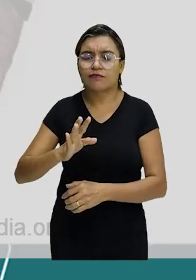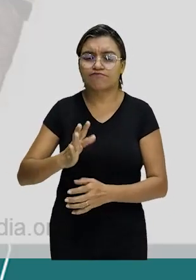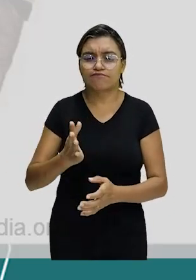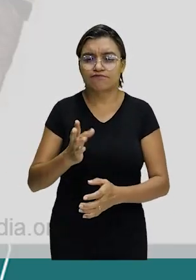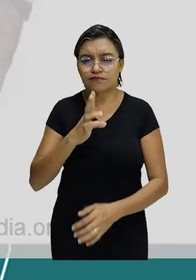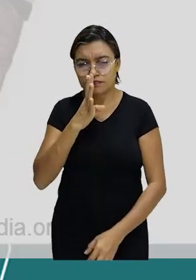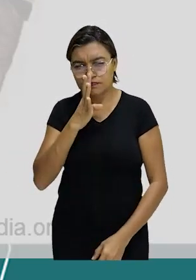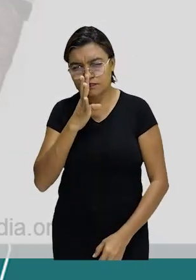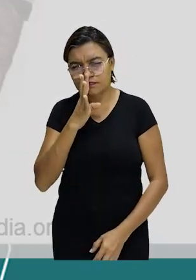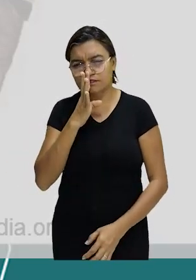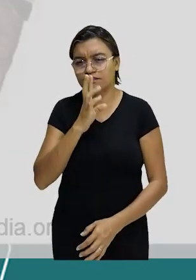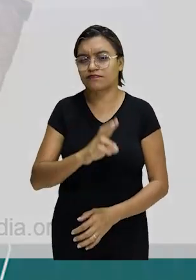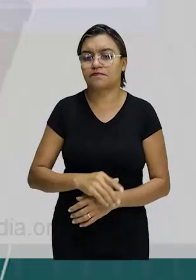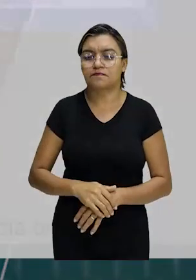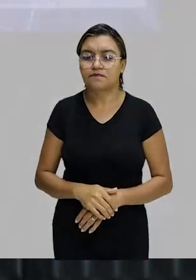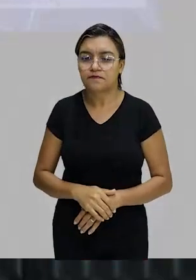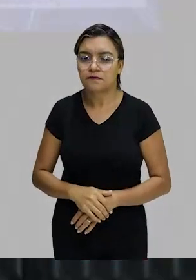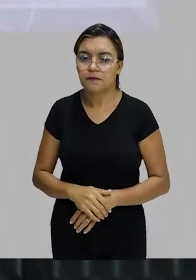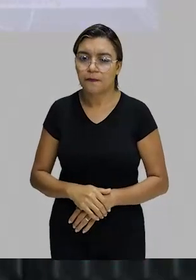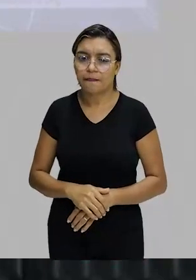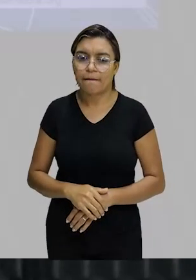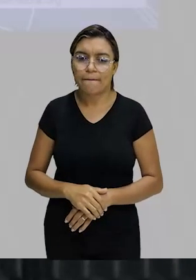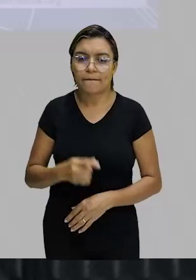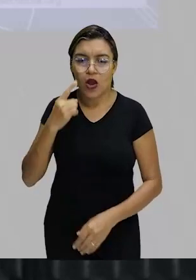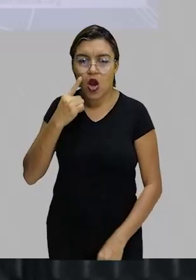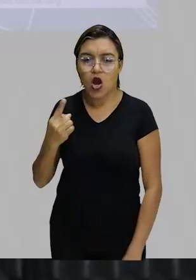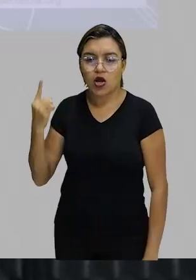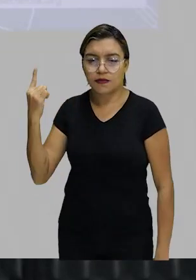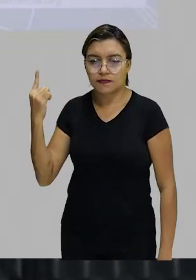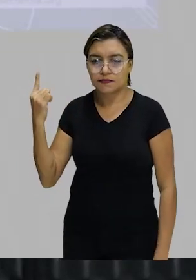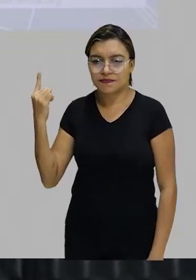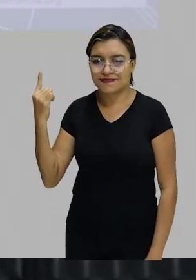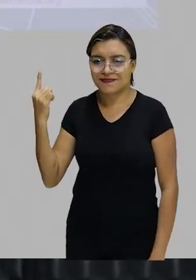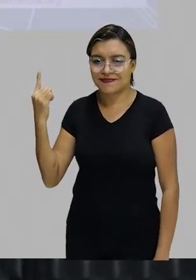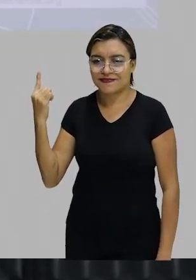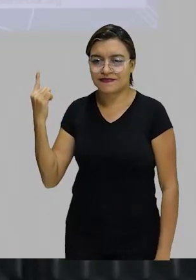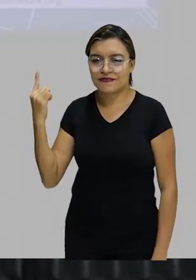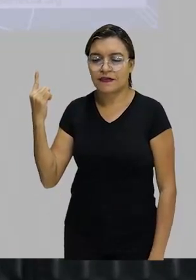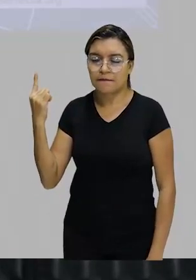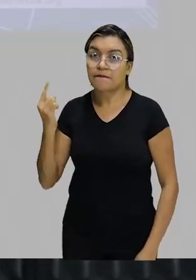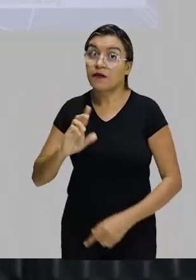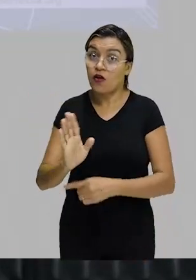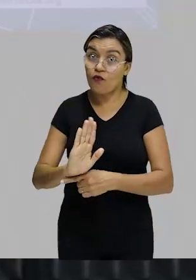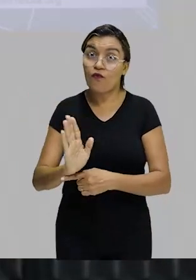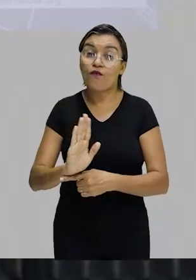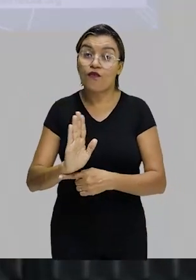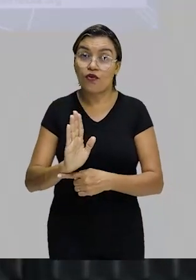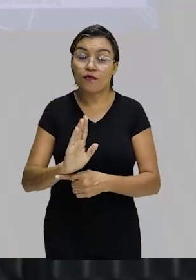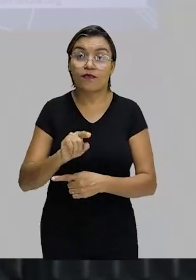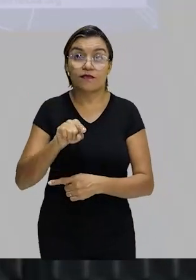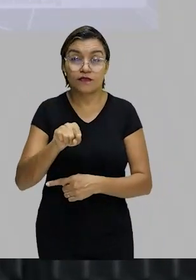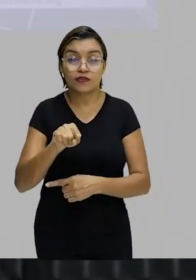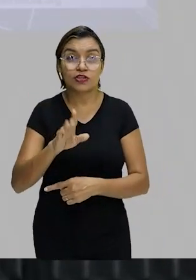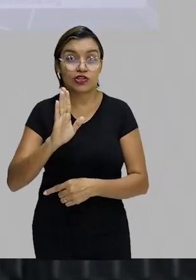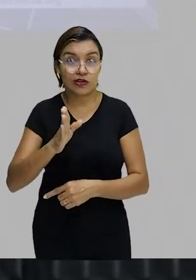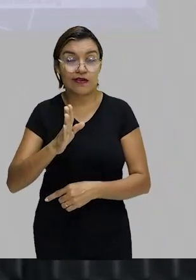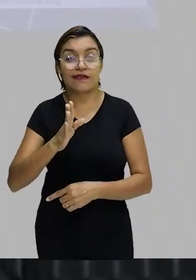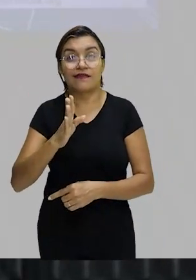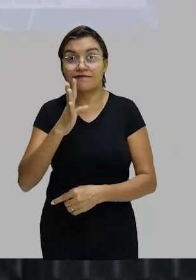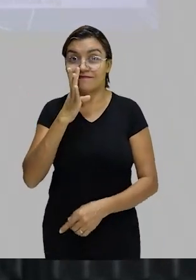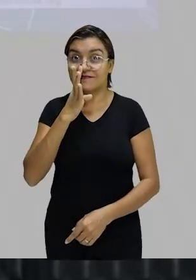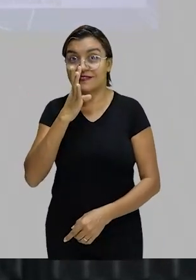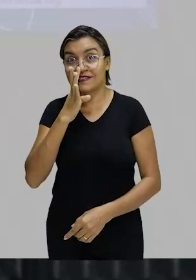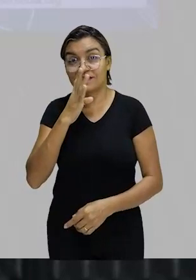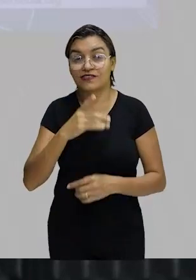Ferris Bueller Day Off, ficou conhecido como Curtindo a Vida Adoidado. Tá? Um filme que provavelmente em algum momento vocês já